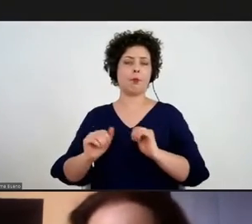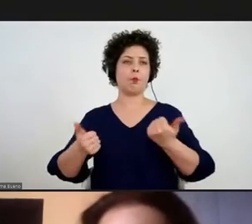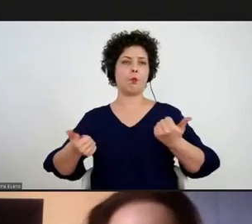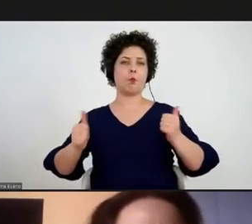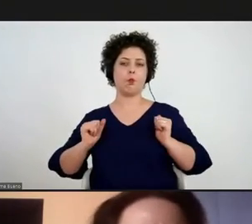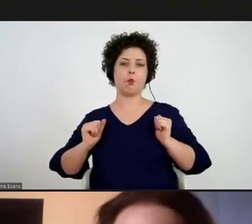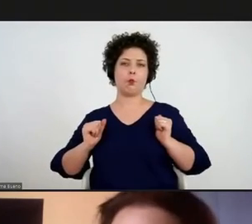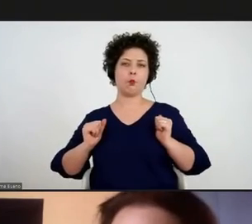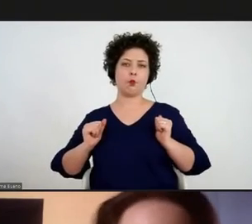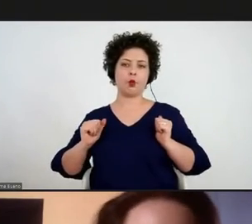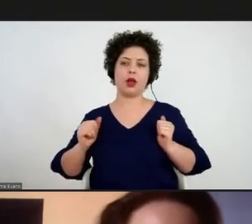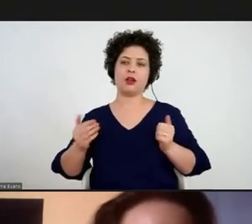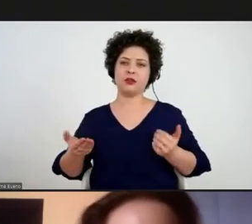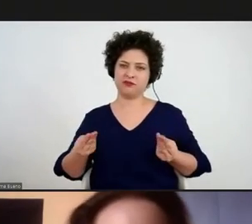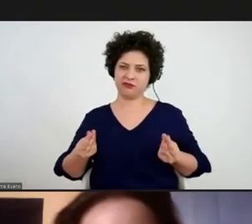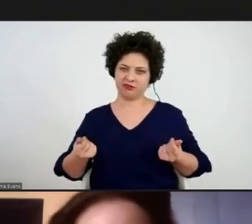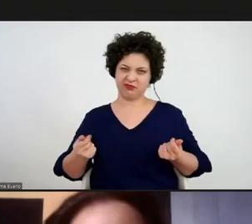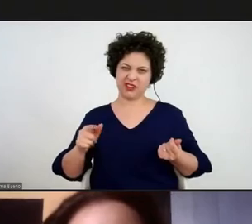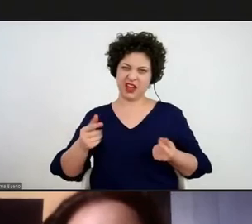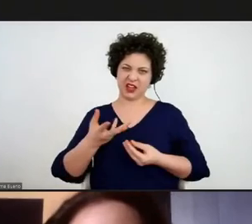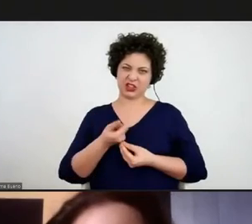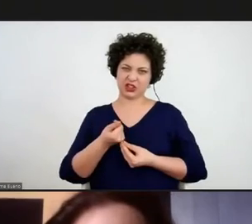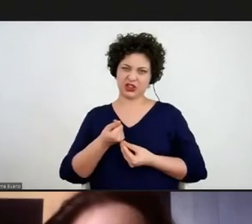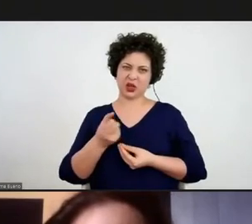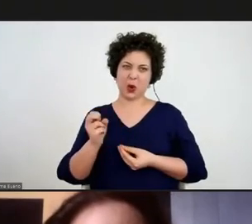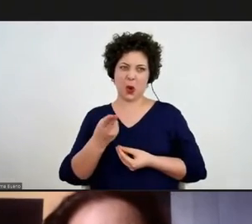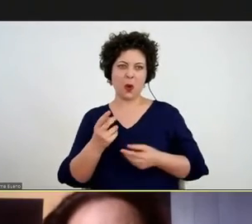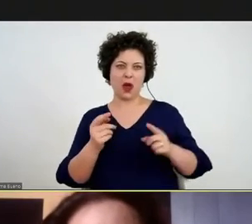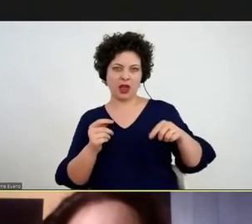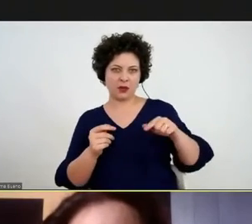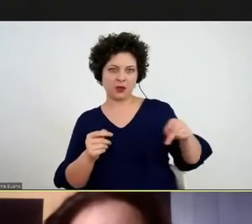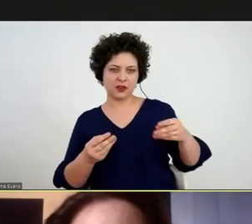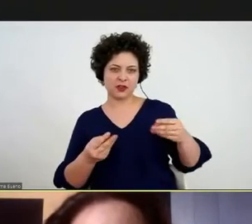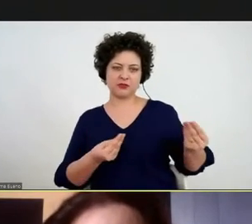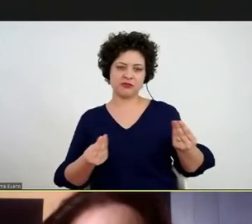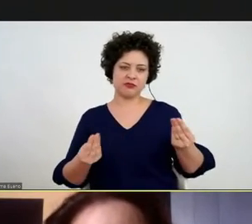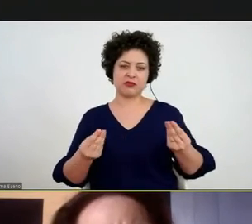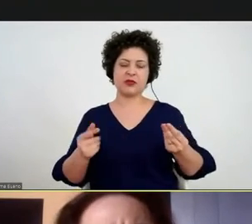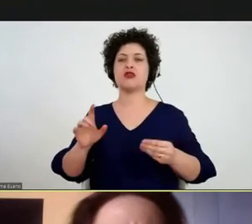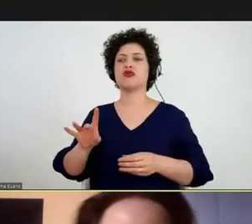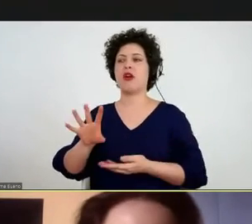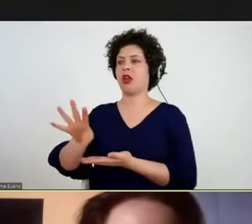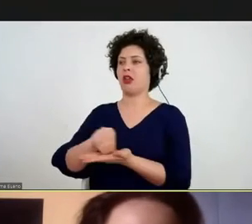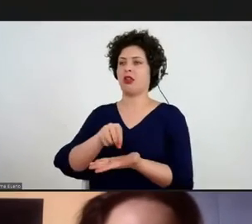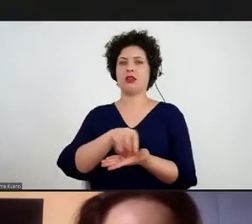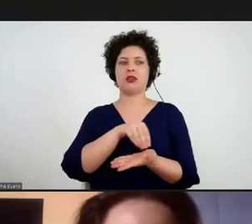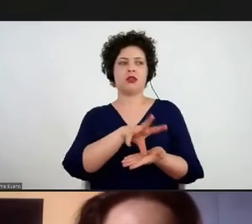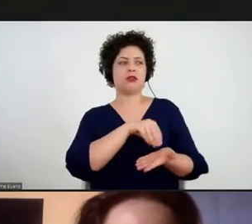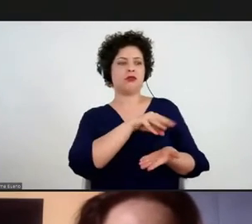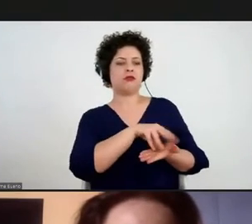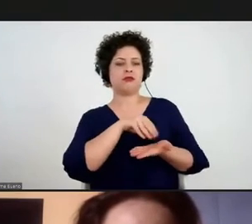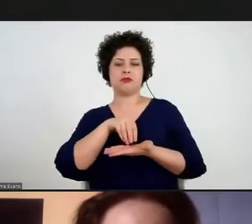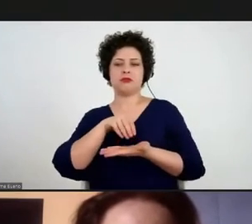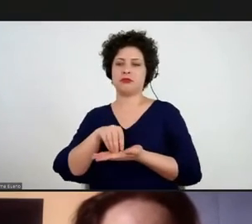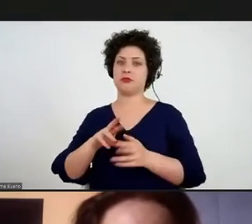acomoda, ele vai ser artista ou ele vai ser professor? Ele vai ser um repetidor, né? Então, a gente